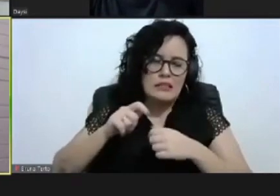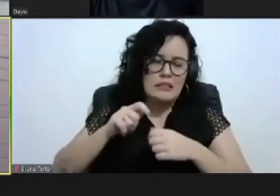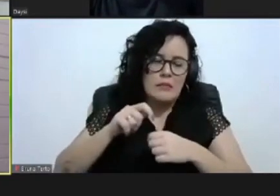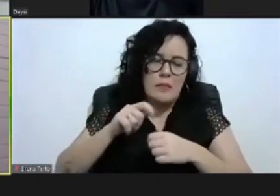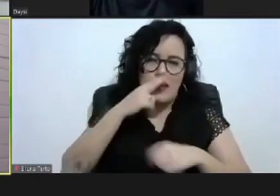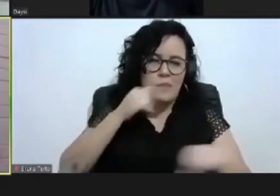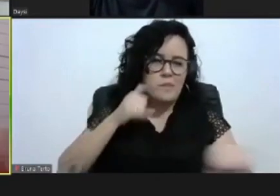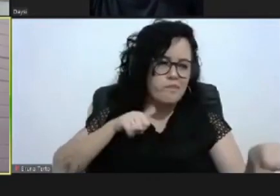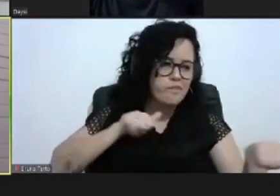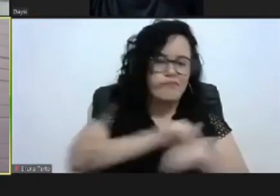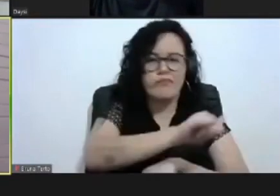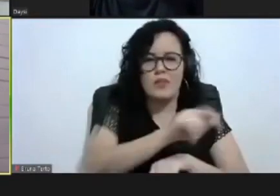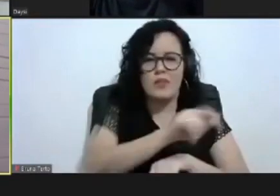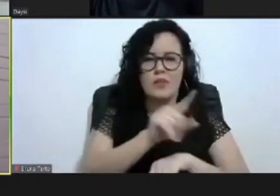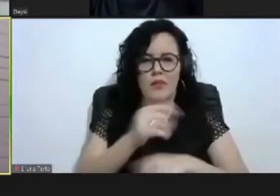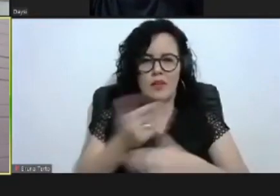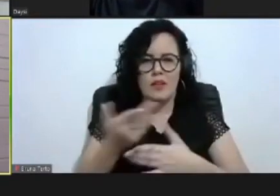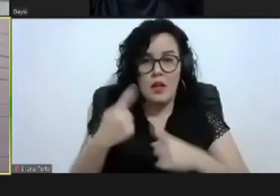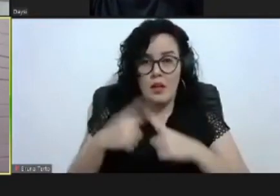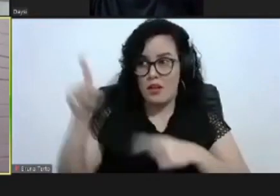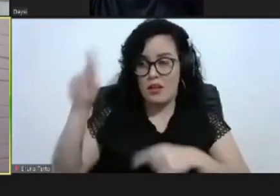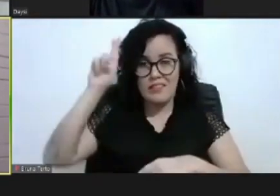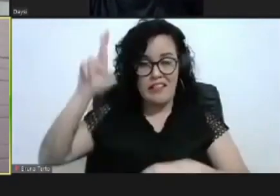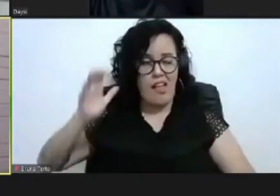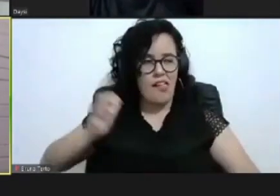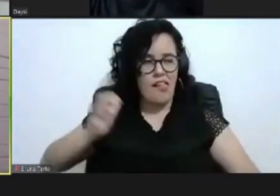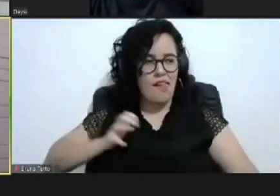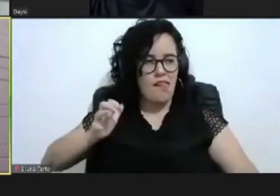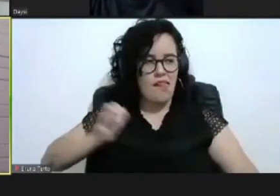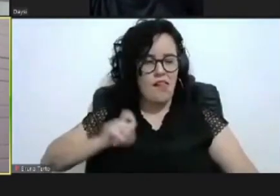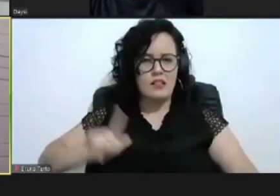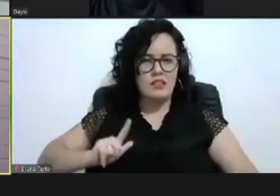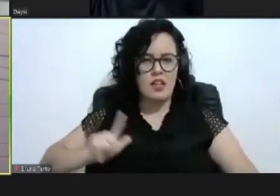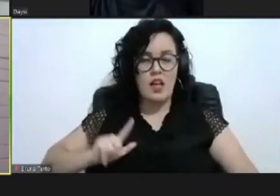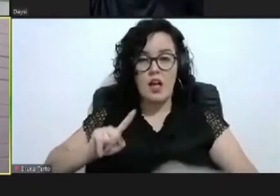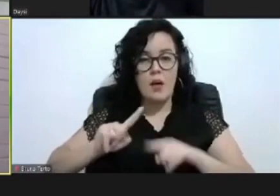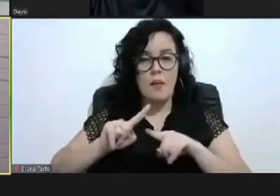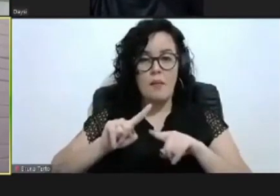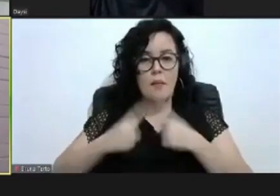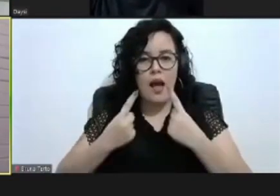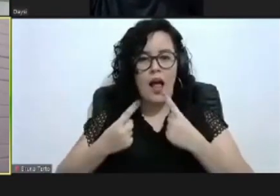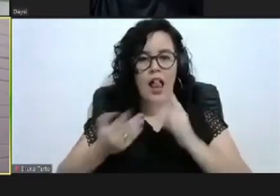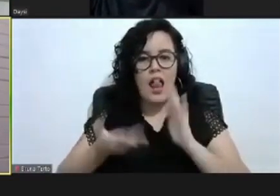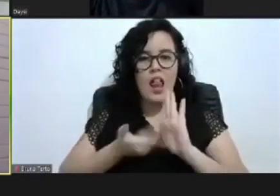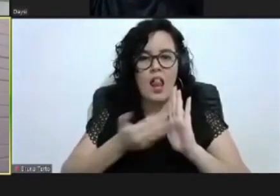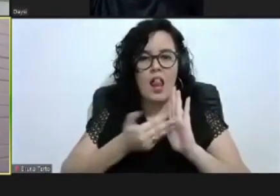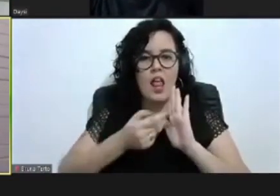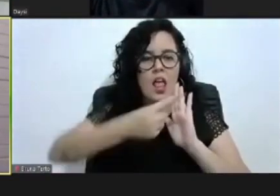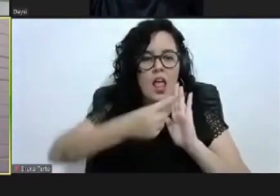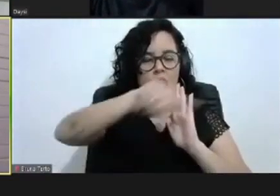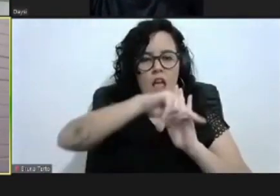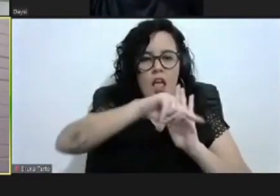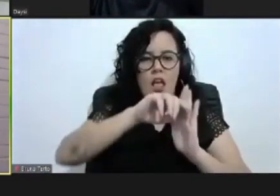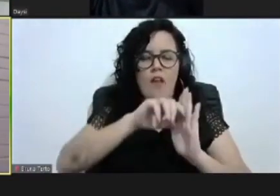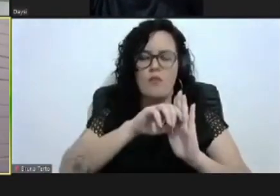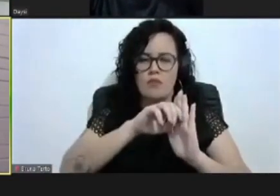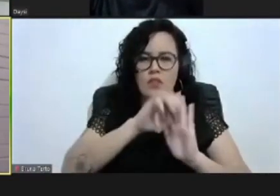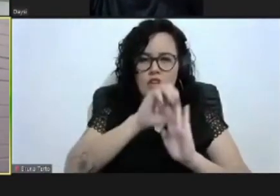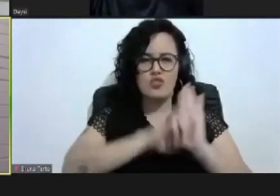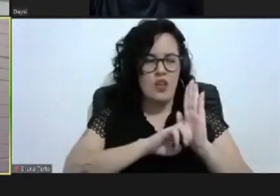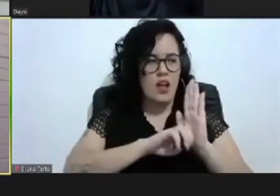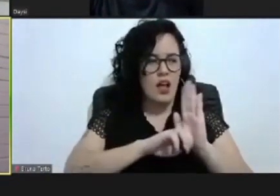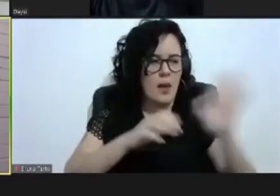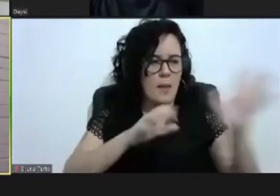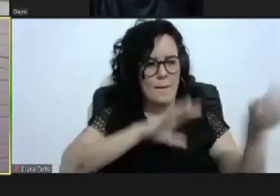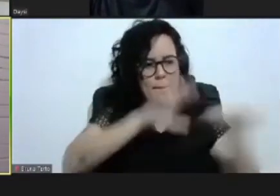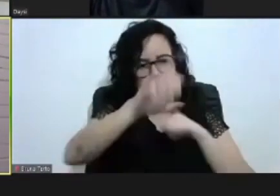é? Os donos continuam ricos como sempre foram, mas eles pegaram os livros das editoras, não pagaram, não devolveram o